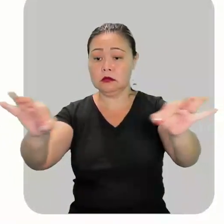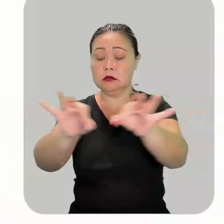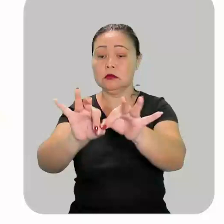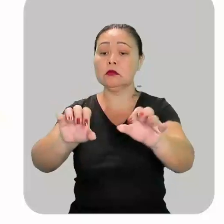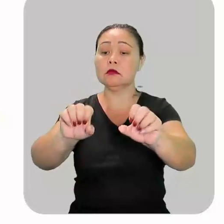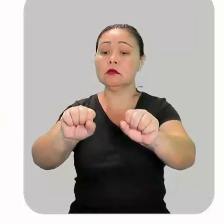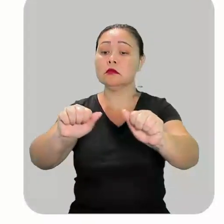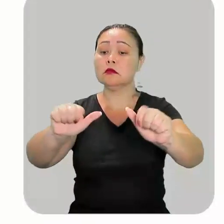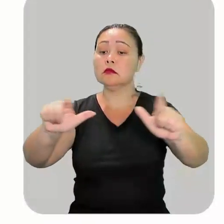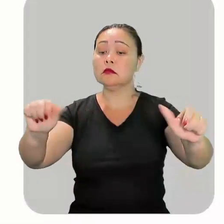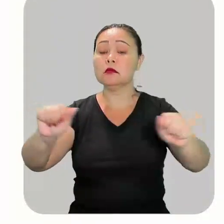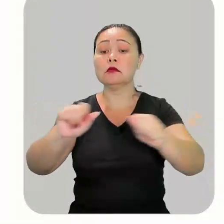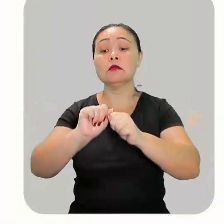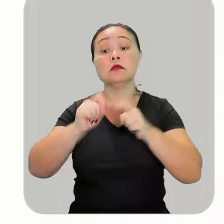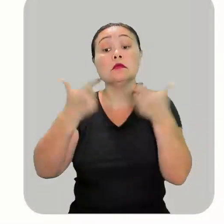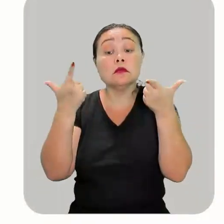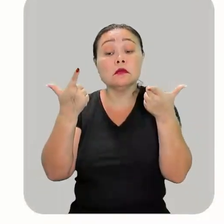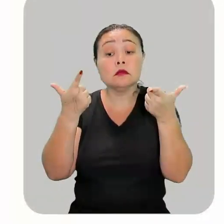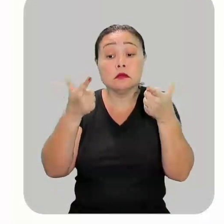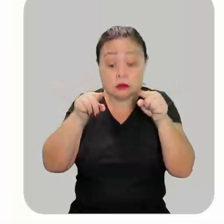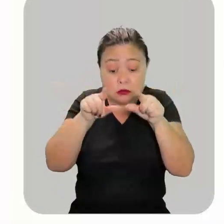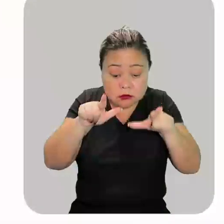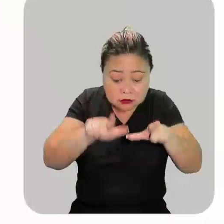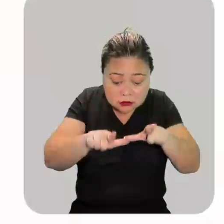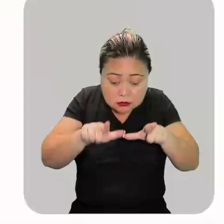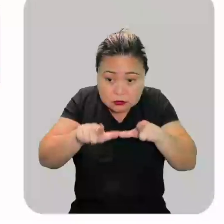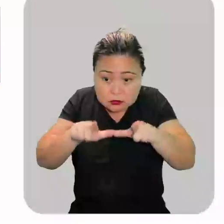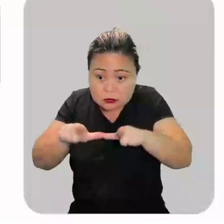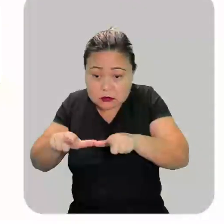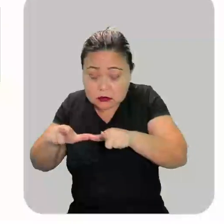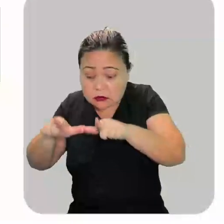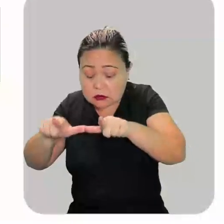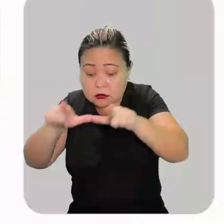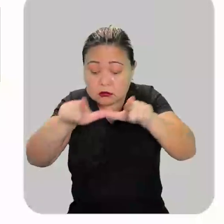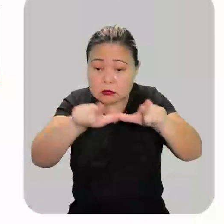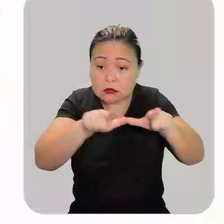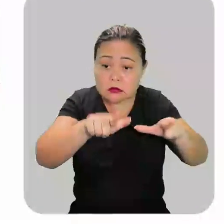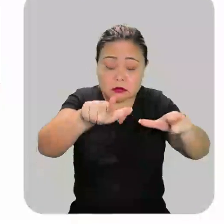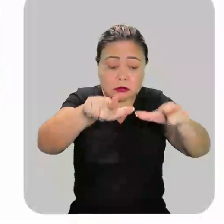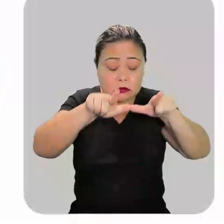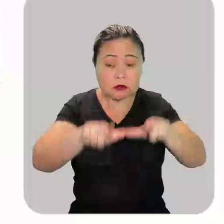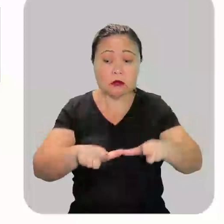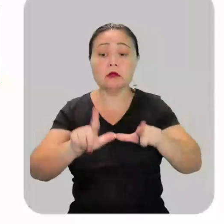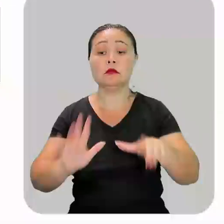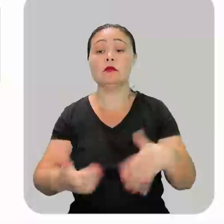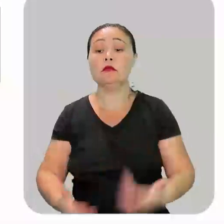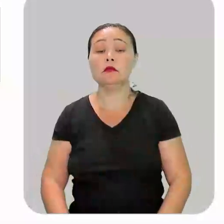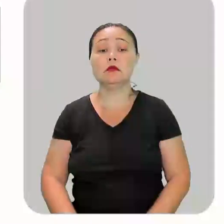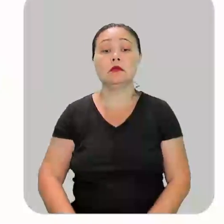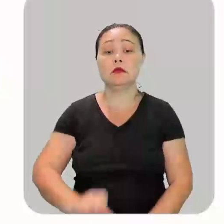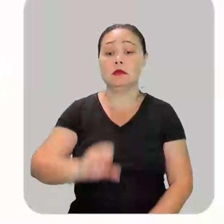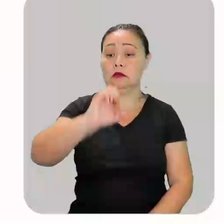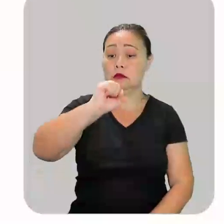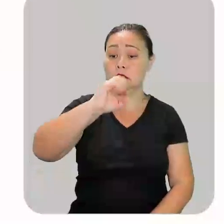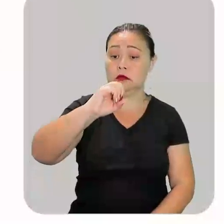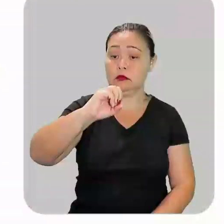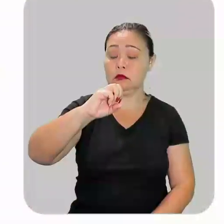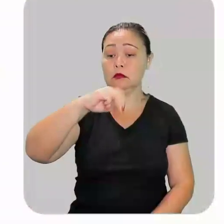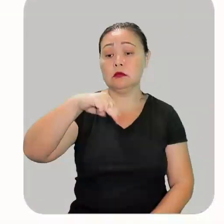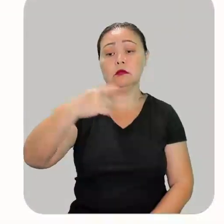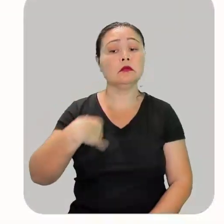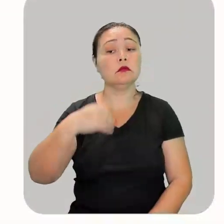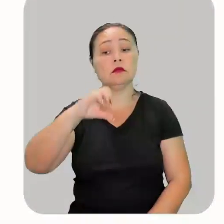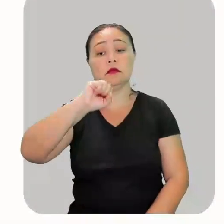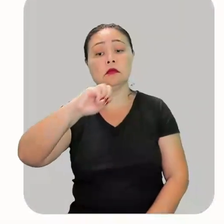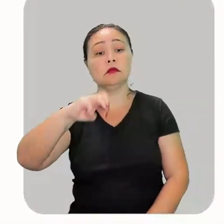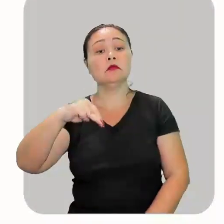E agora? A área da cerâmica, né? Do porcelanato. A área do porcelanato, 80 por 80. Aí ficou fácil,